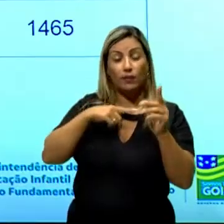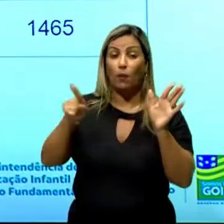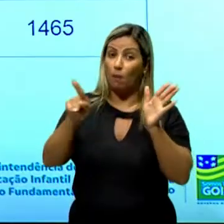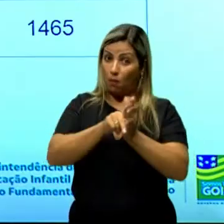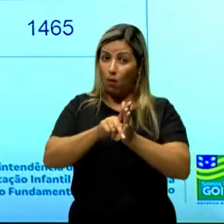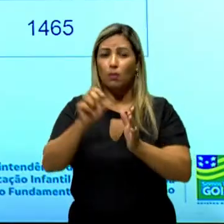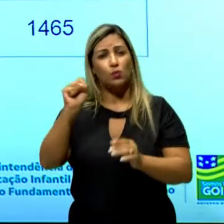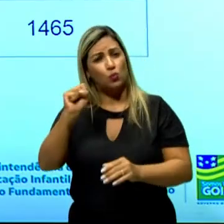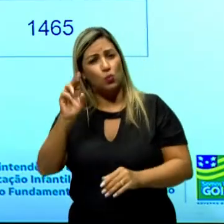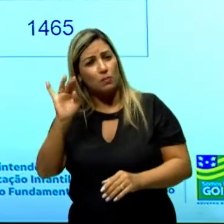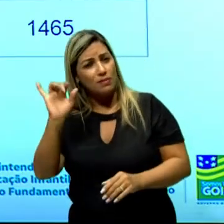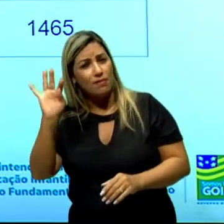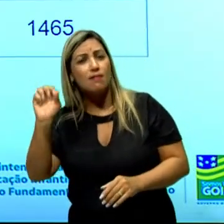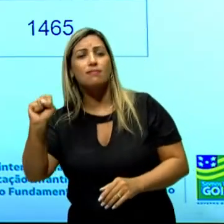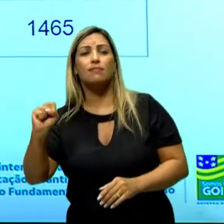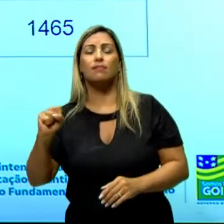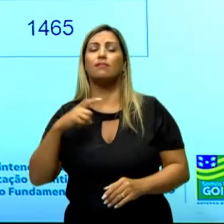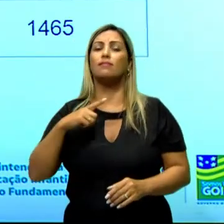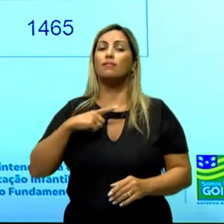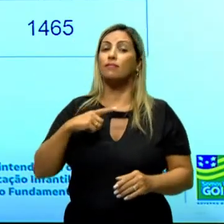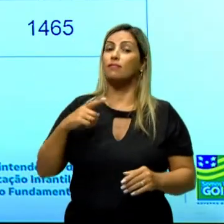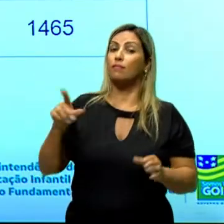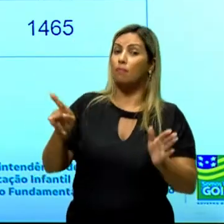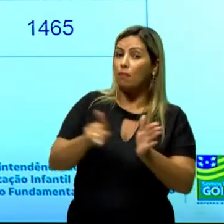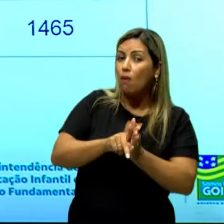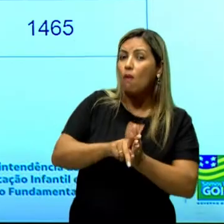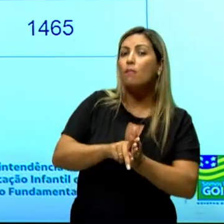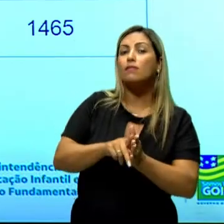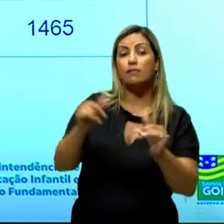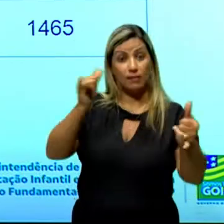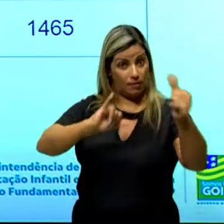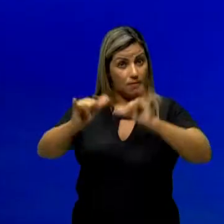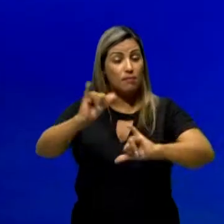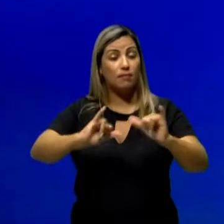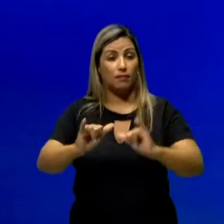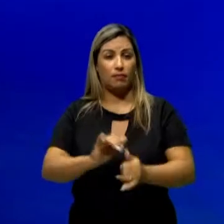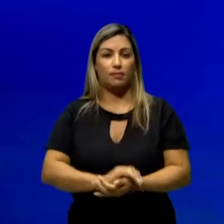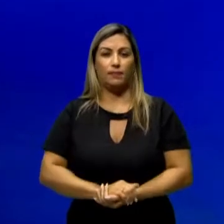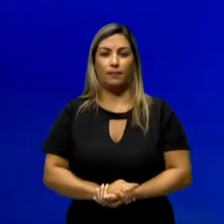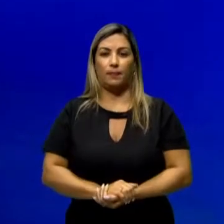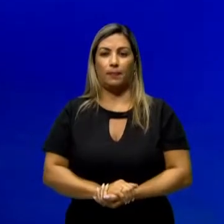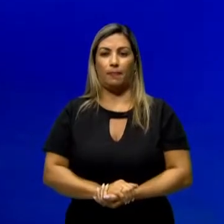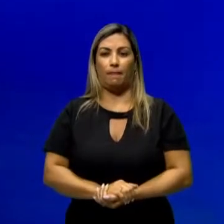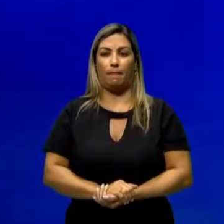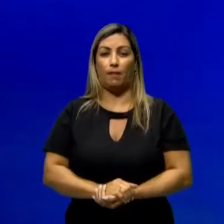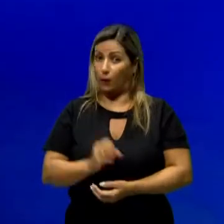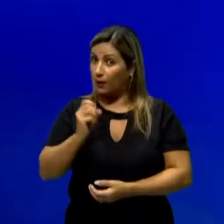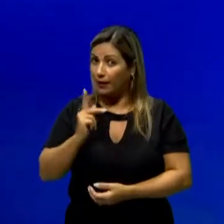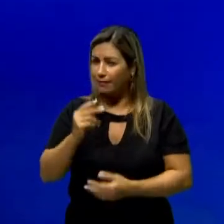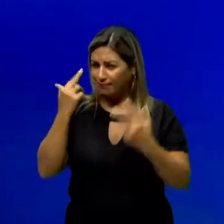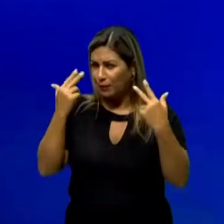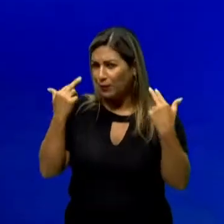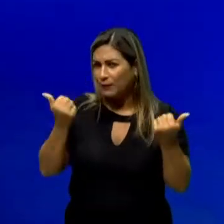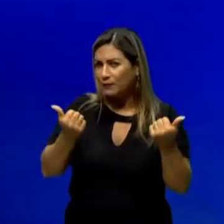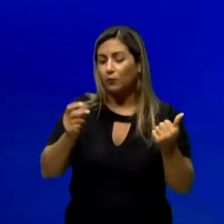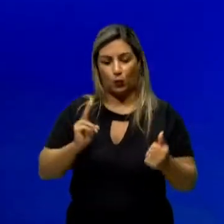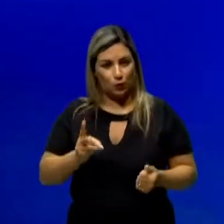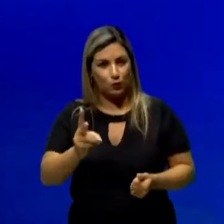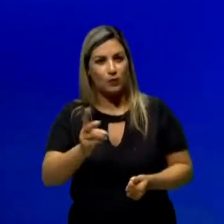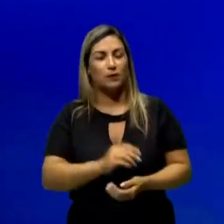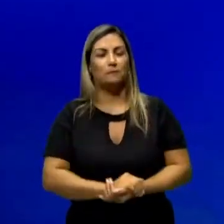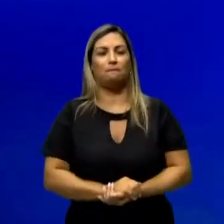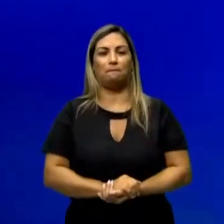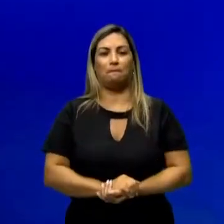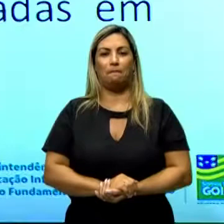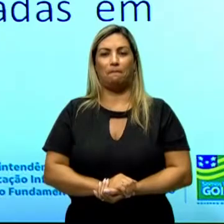essas substâncias enquanto substâncias químicas. Tranquilo? Vamos continuar. Olha